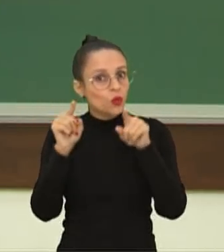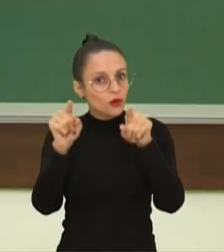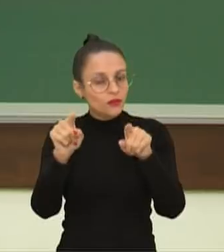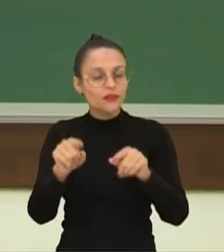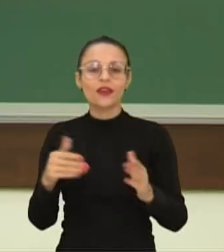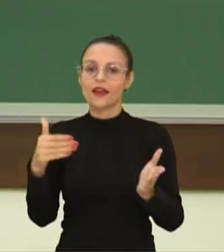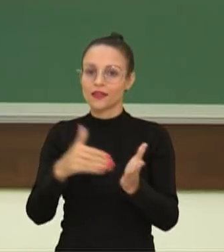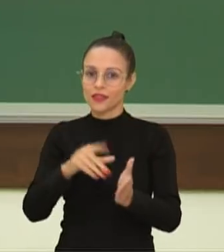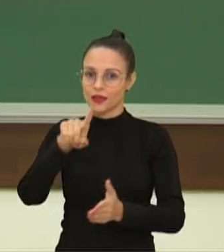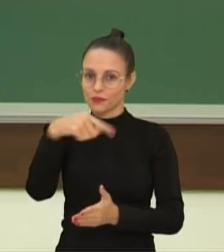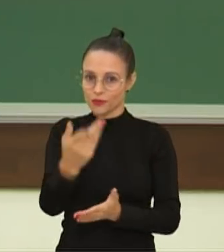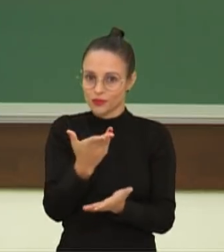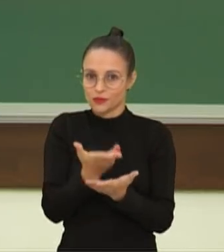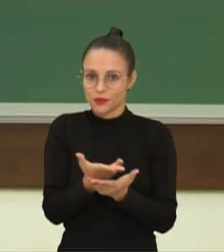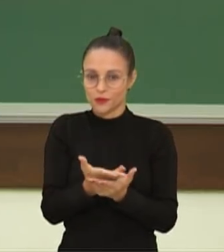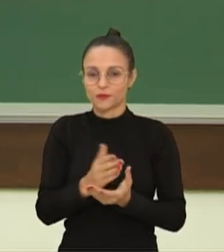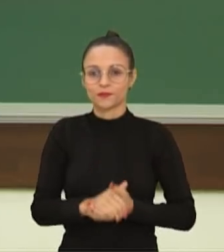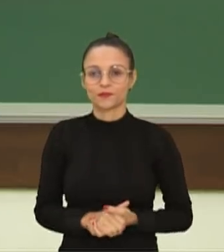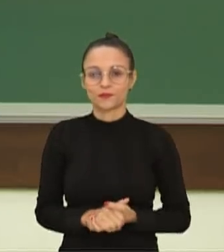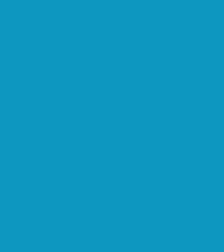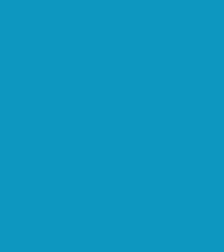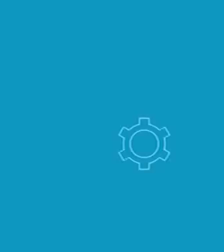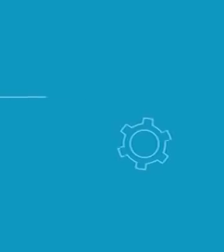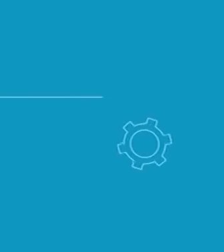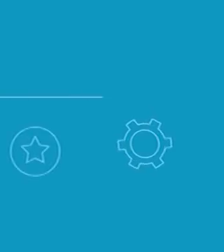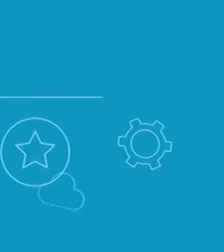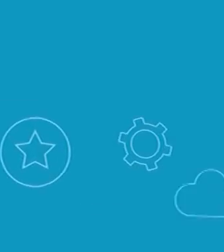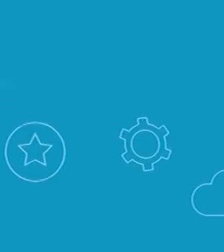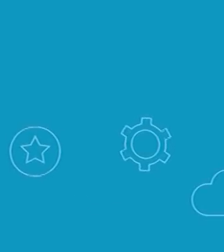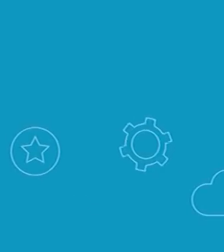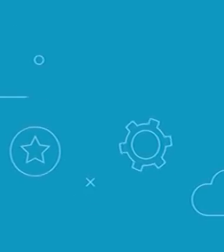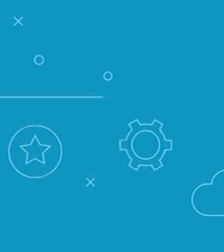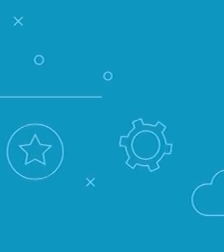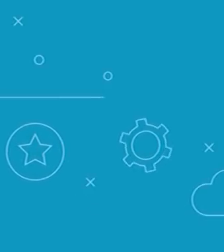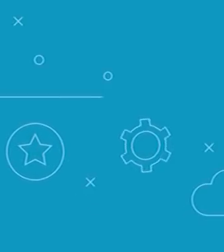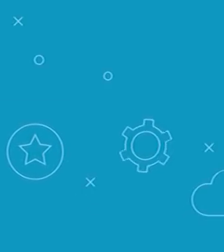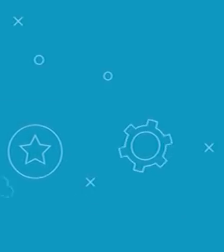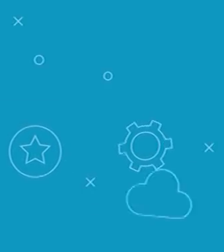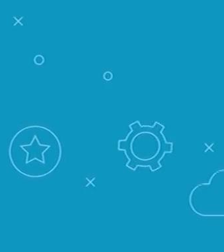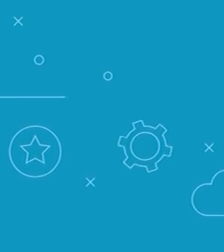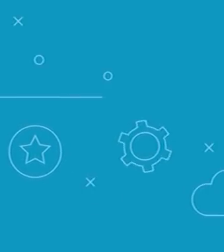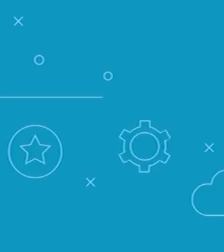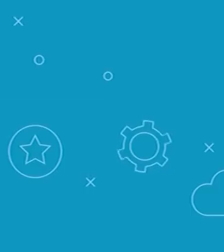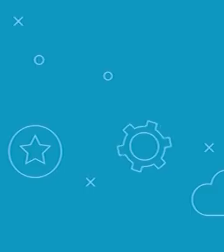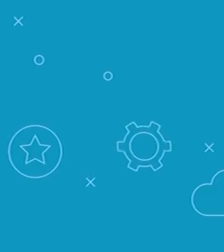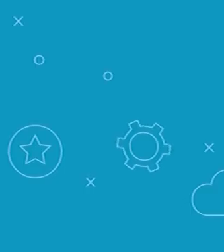e até a nossa próxima aula.